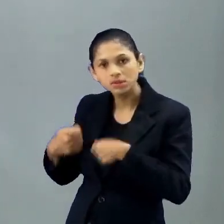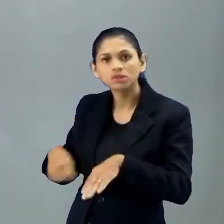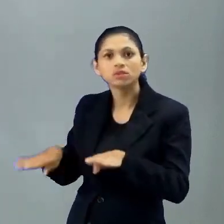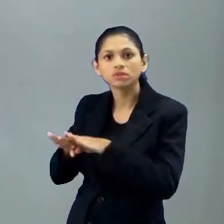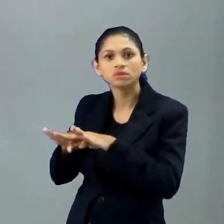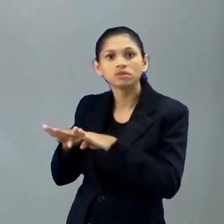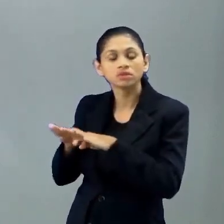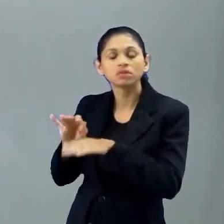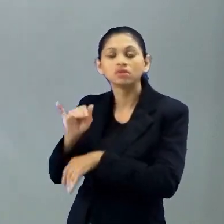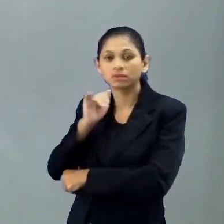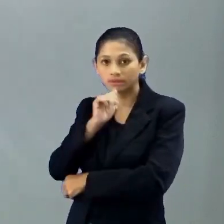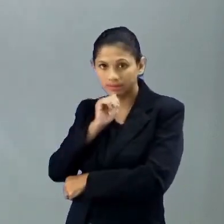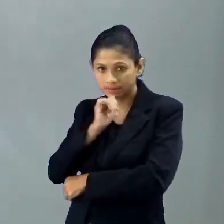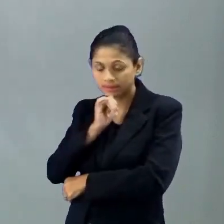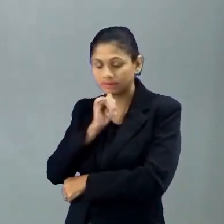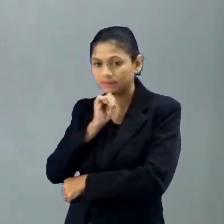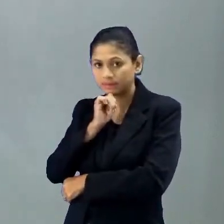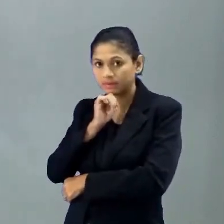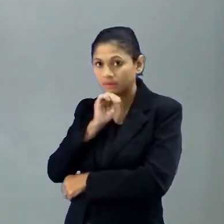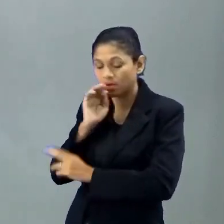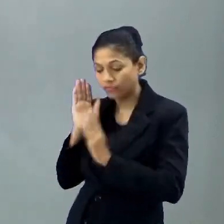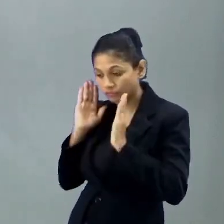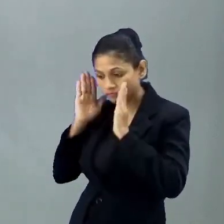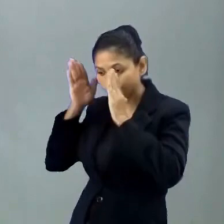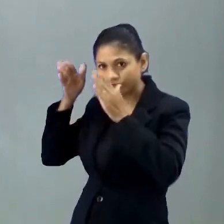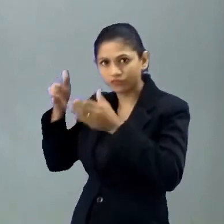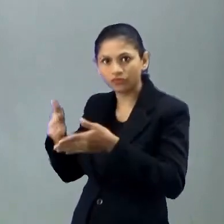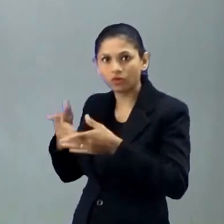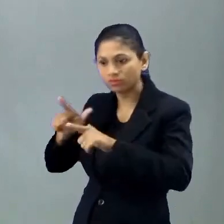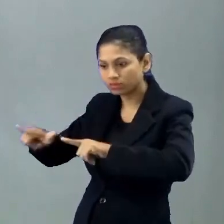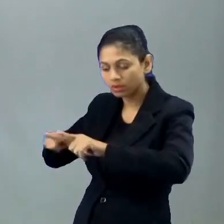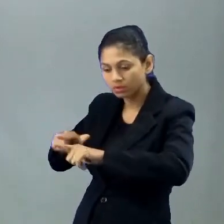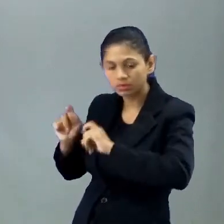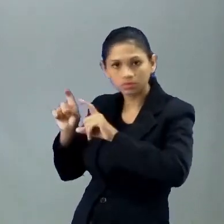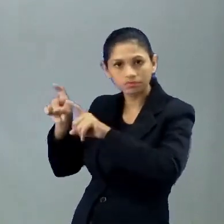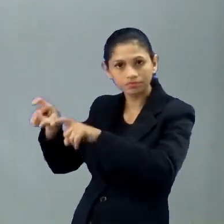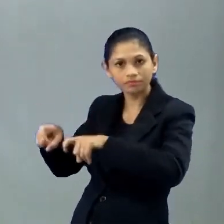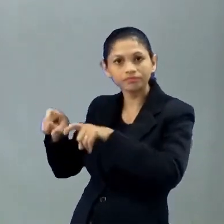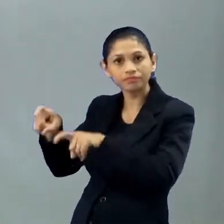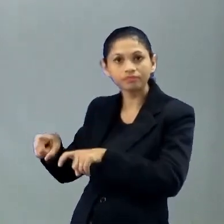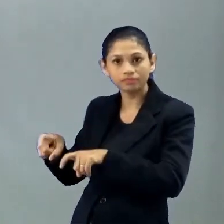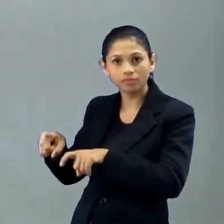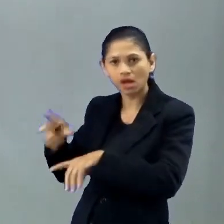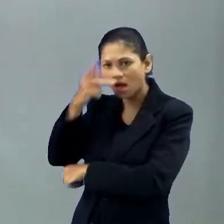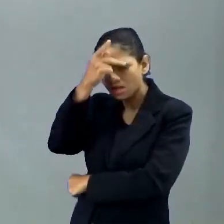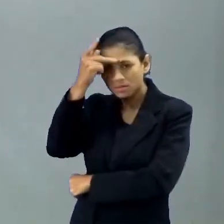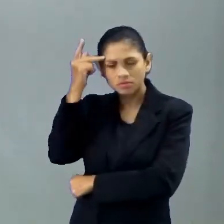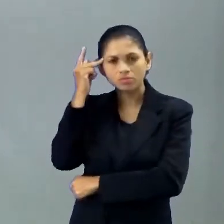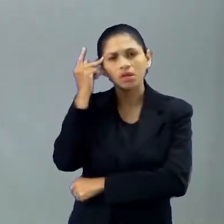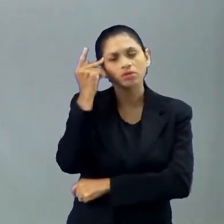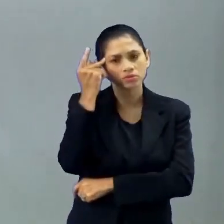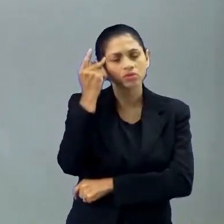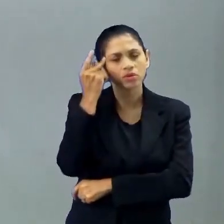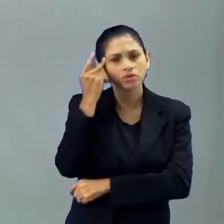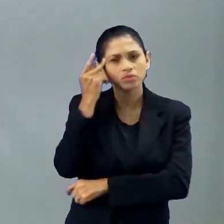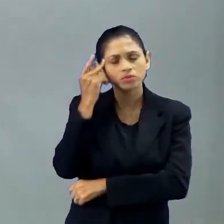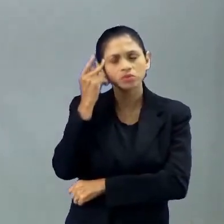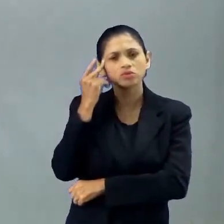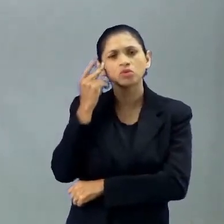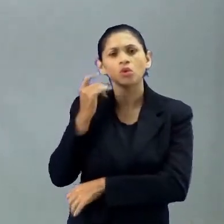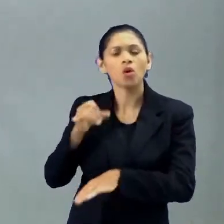da sociedade, que são justamente aqueles trabalhadores rurais, aquelas pessoas que pela sua identificação, que pela